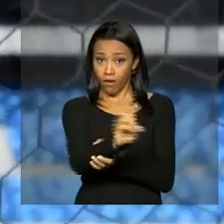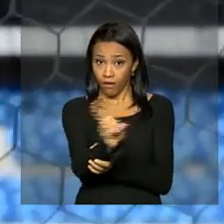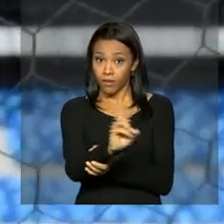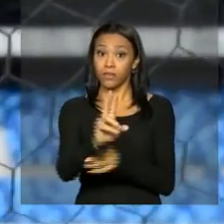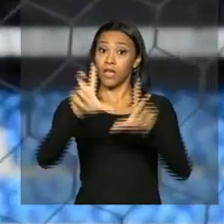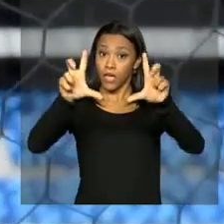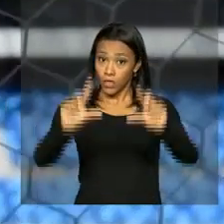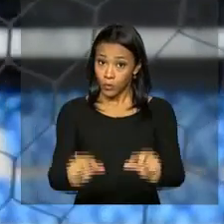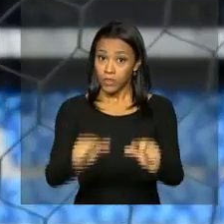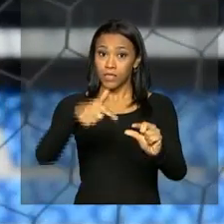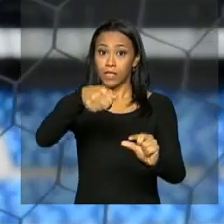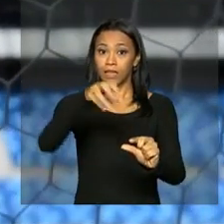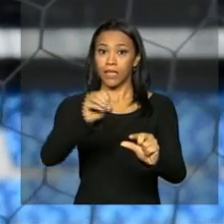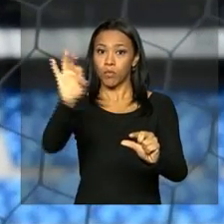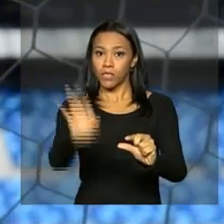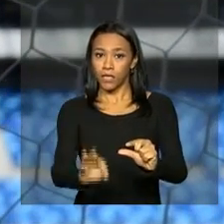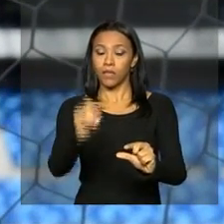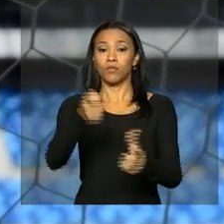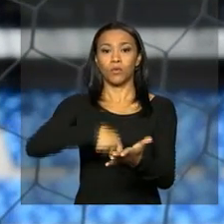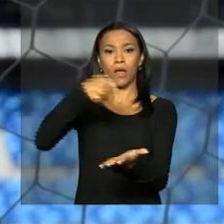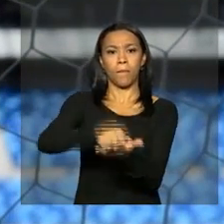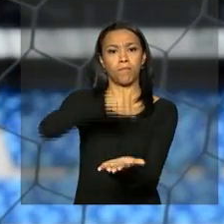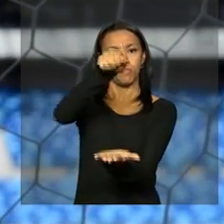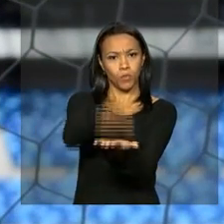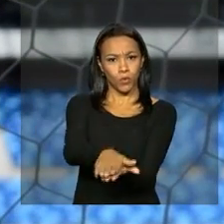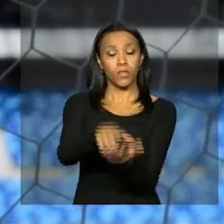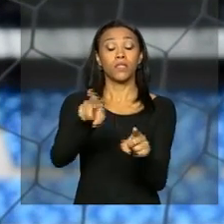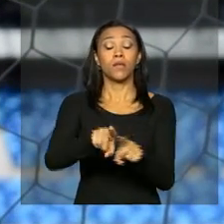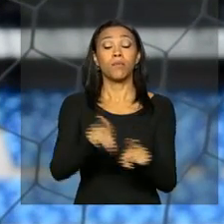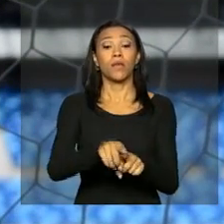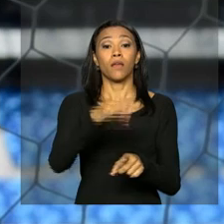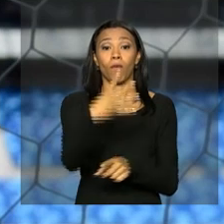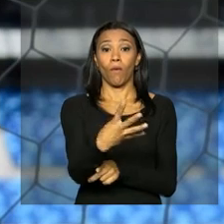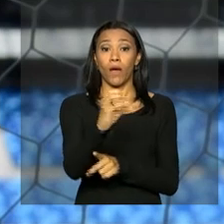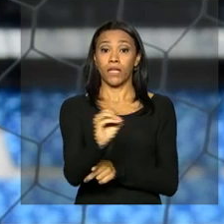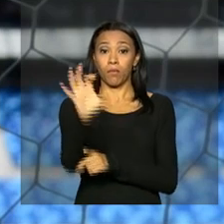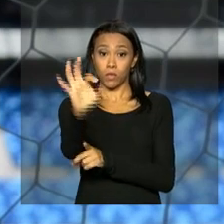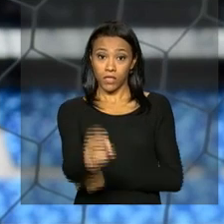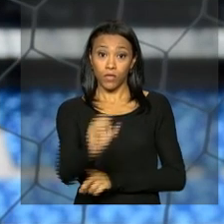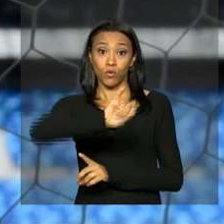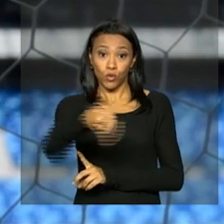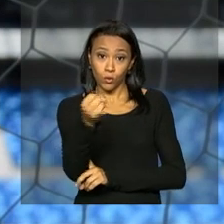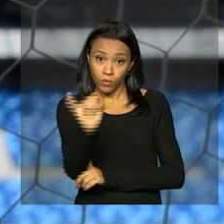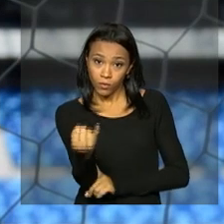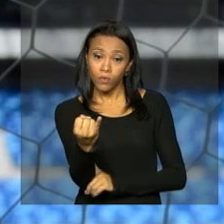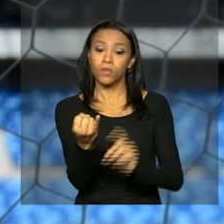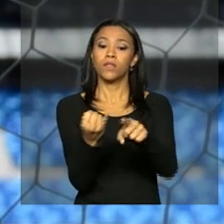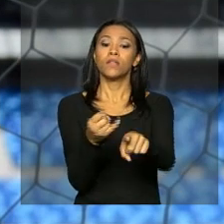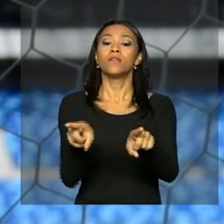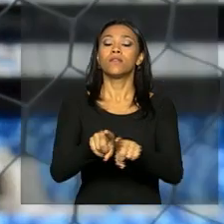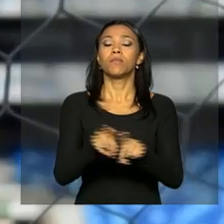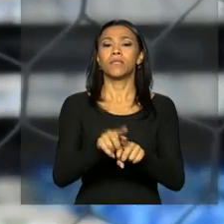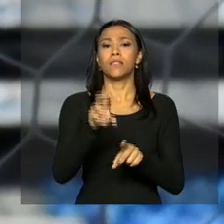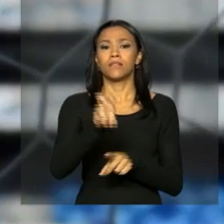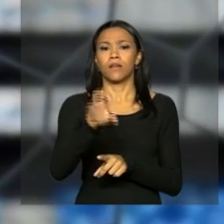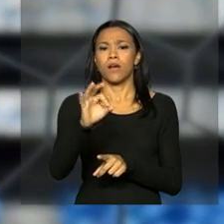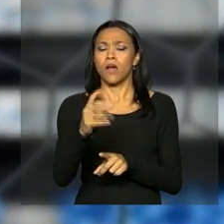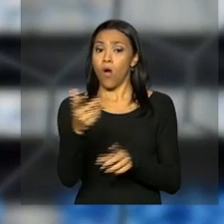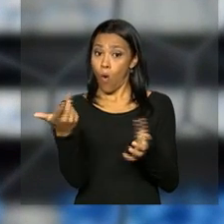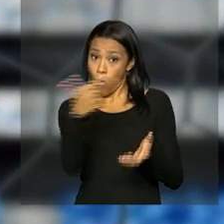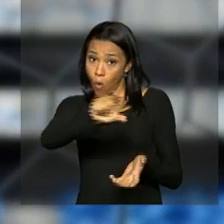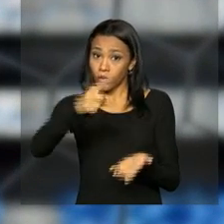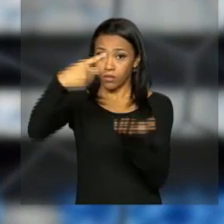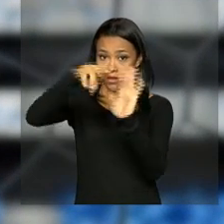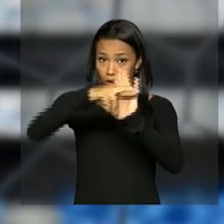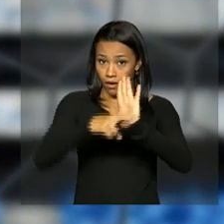de 70% das multas, 40% dos juros e 100% dos encargos legais. Os clubes também